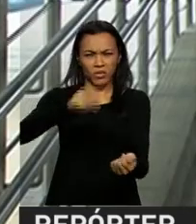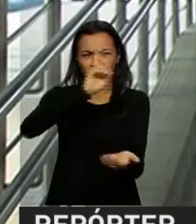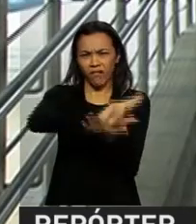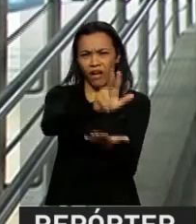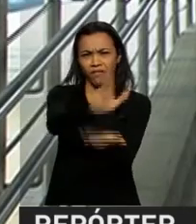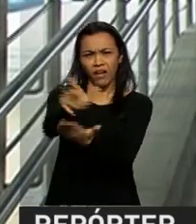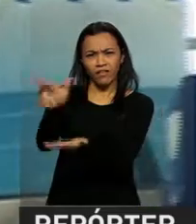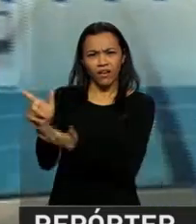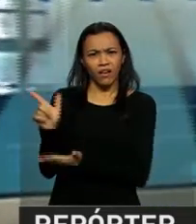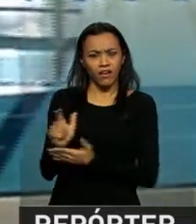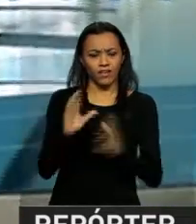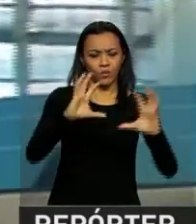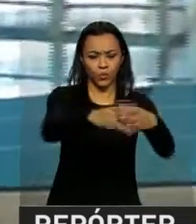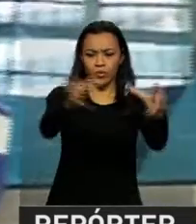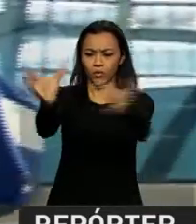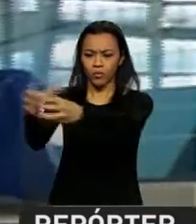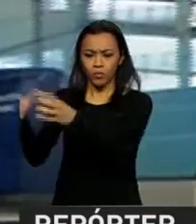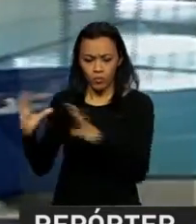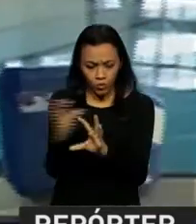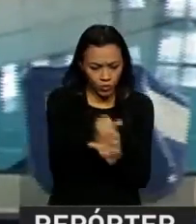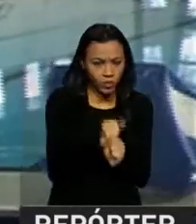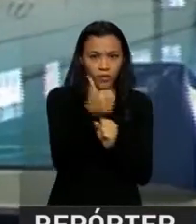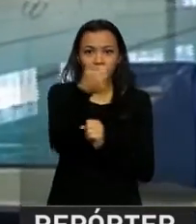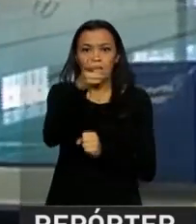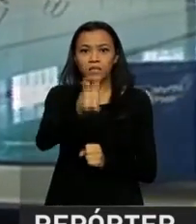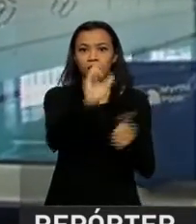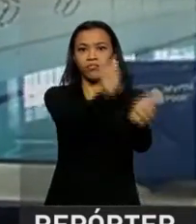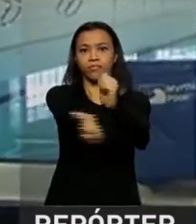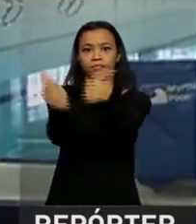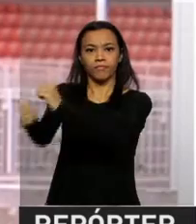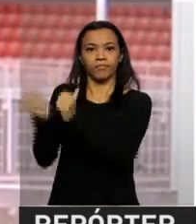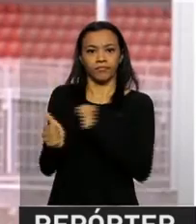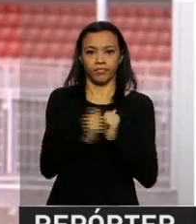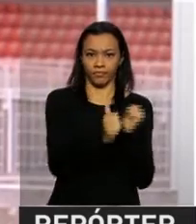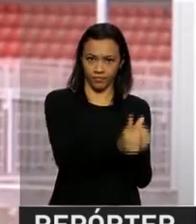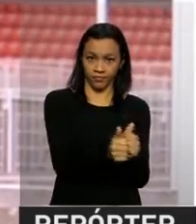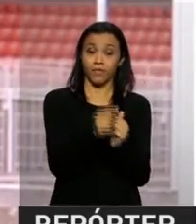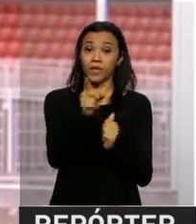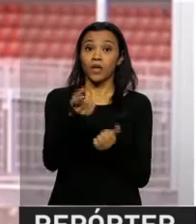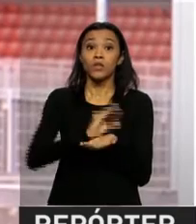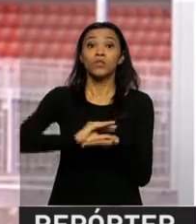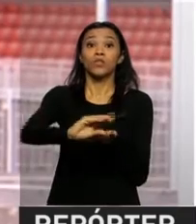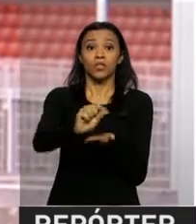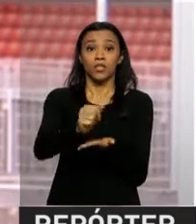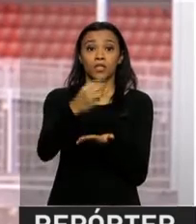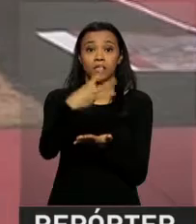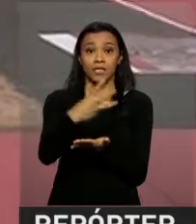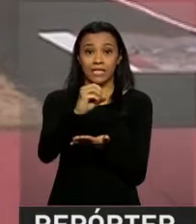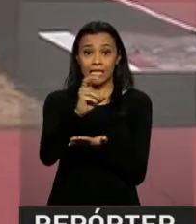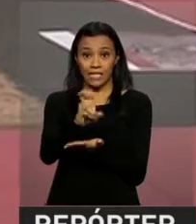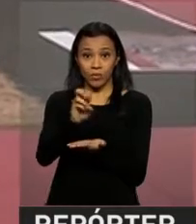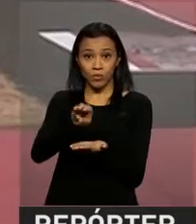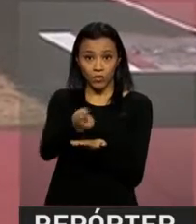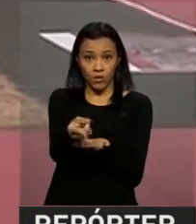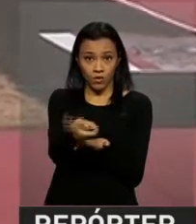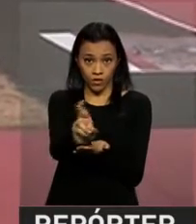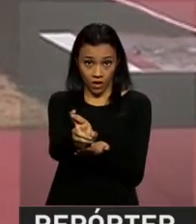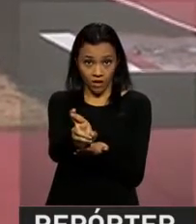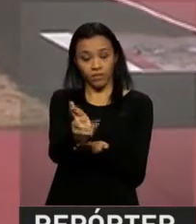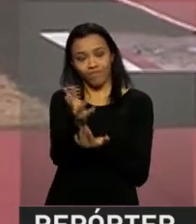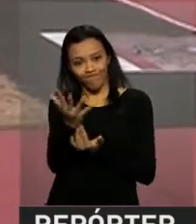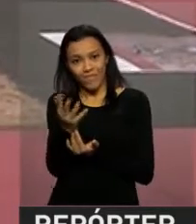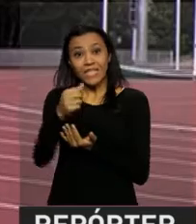contempladas. São 15 no total. O empreendimento recebeu investimento de 305 milhões de reais,